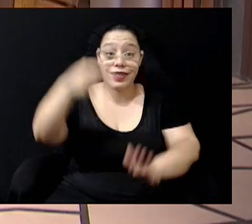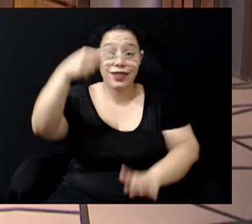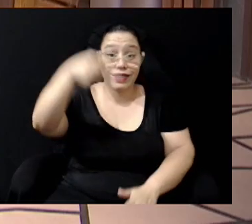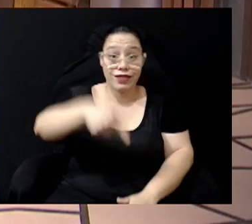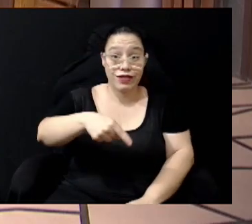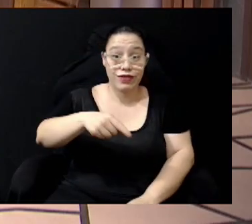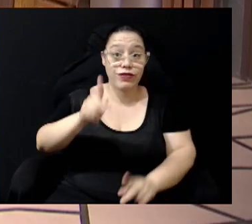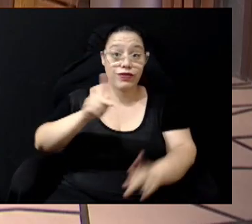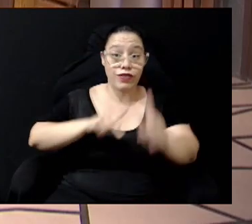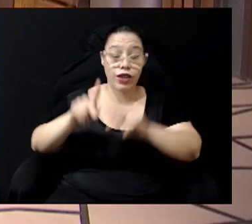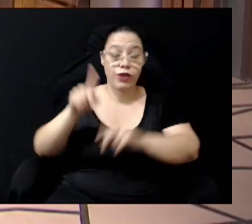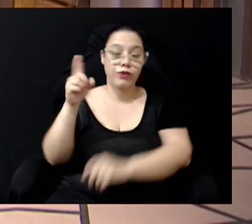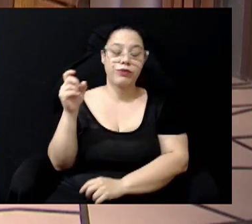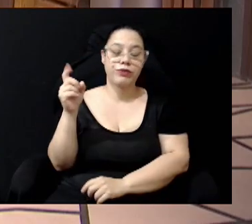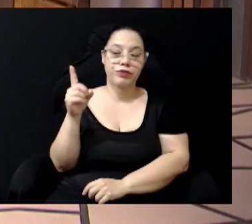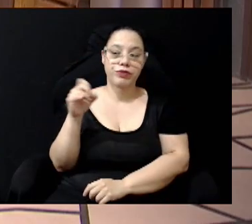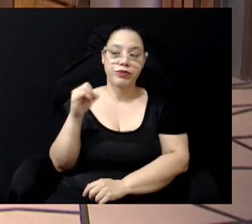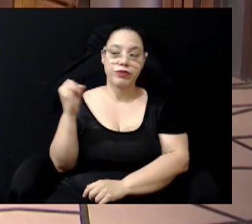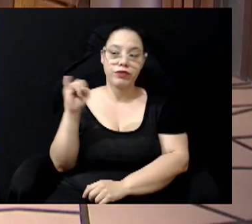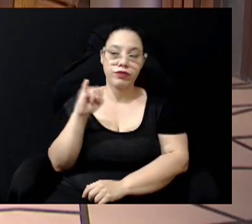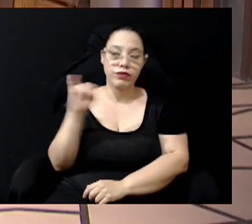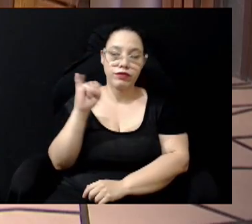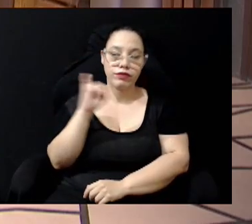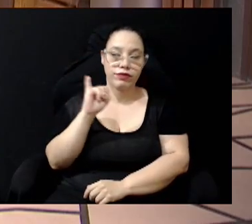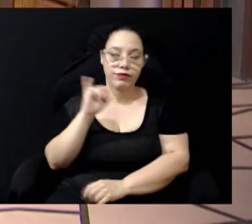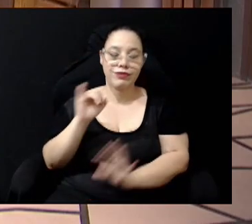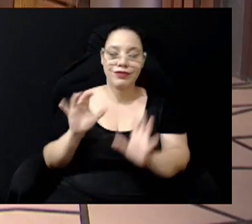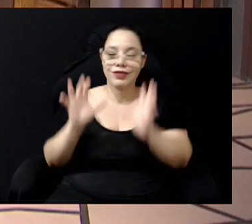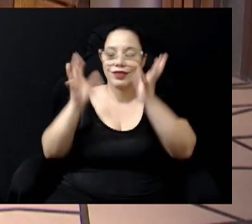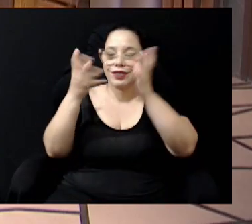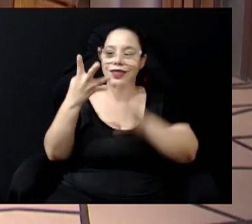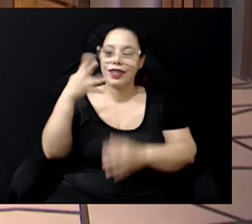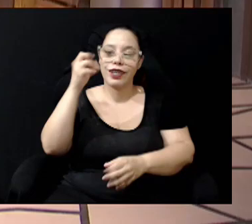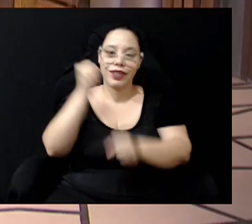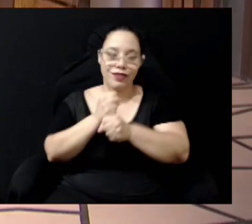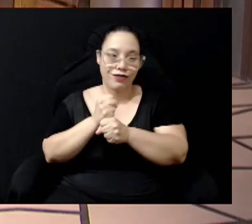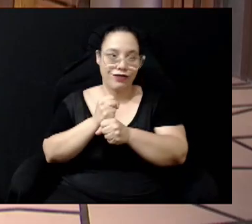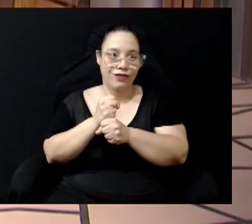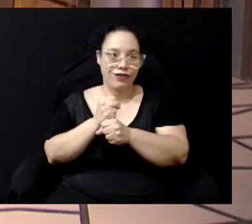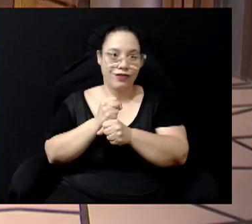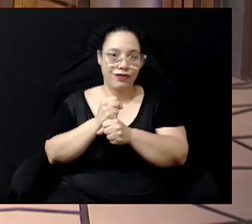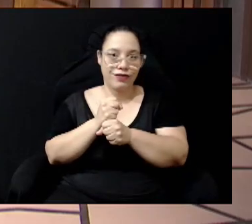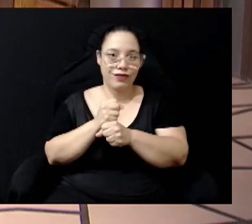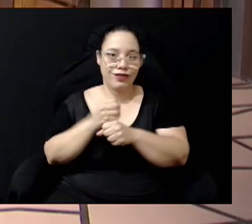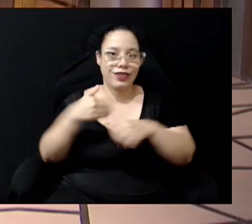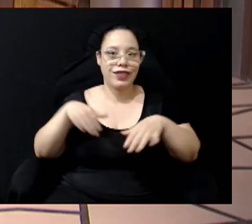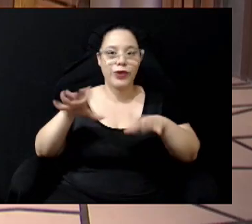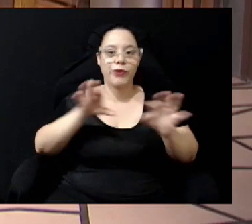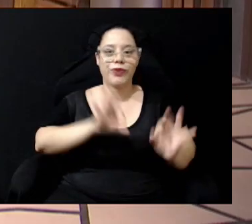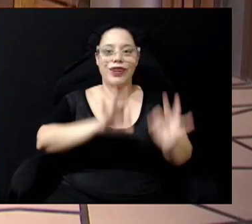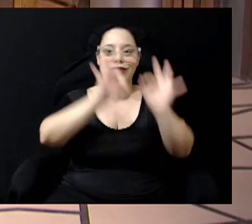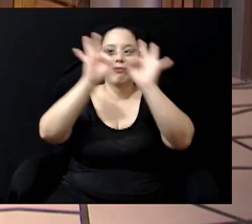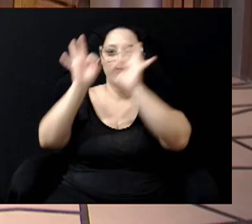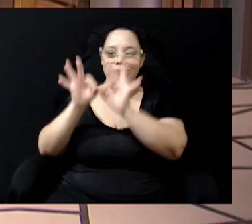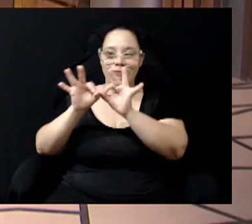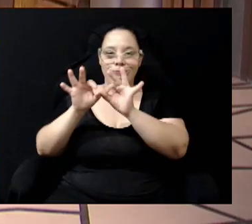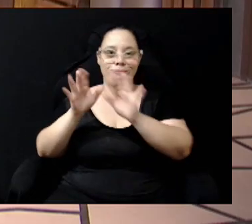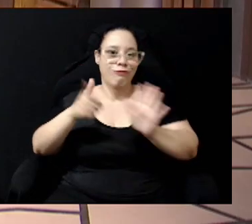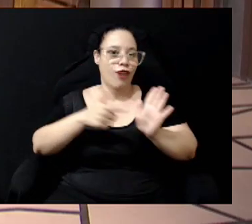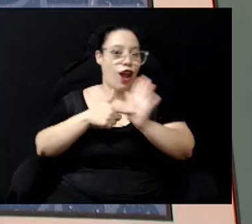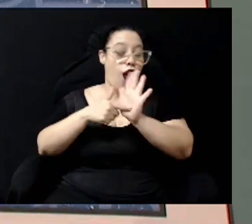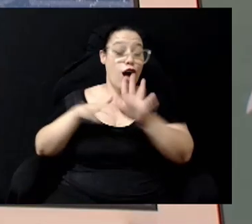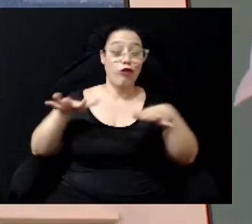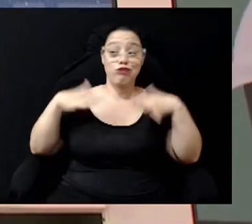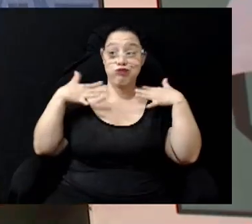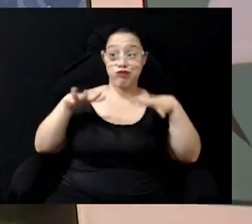Iguatemi de Campinas para celebrar os 40 anos do seriado mais assistido. E olha, tem cenários icônicos, você pode